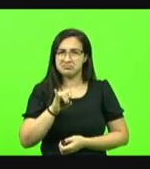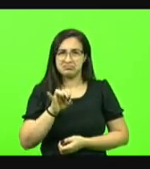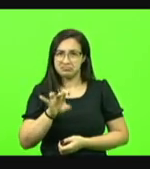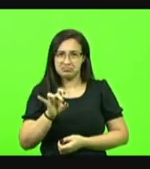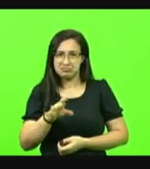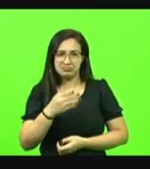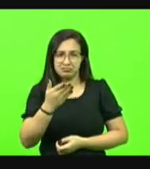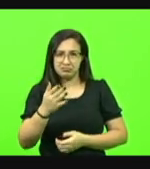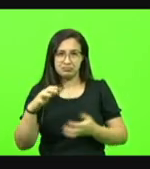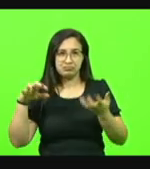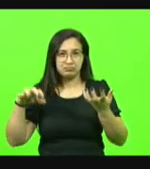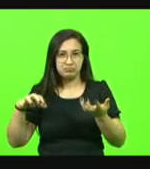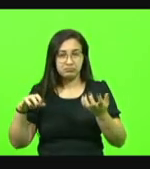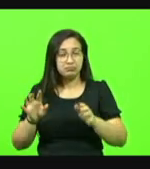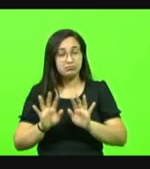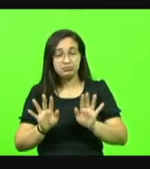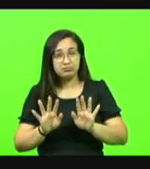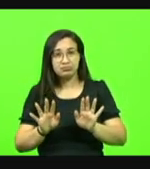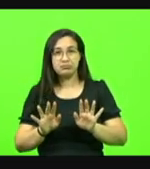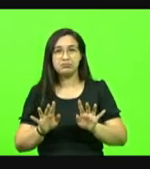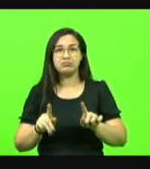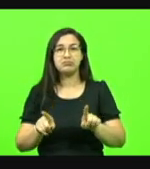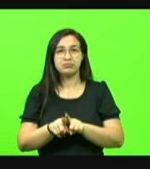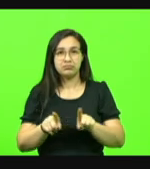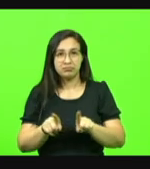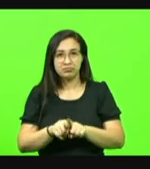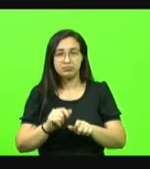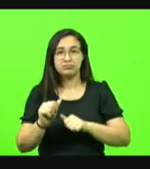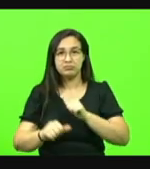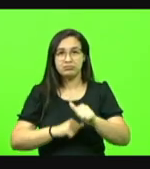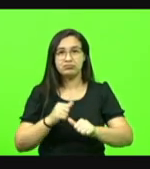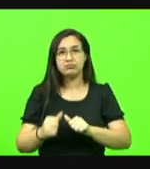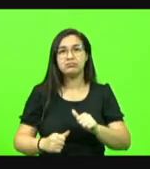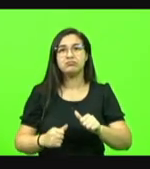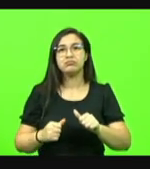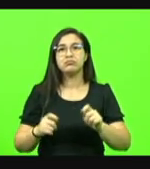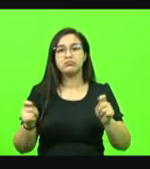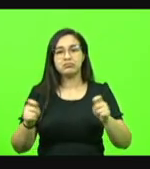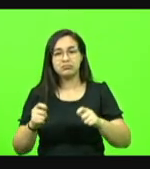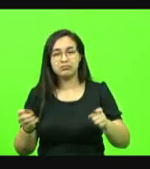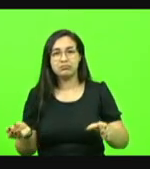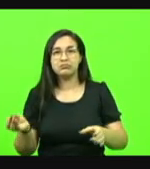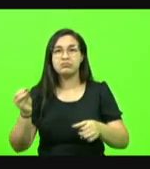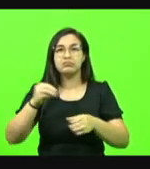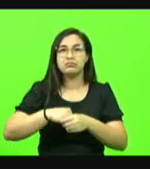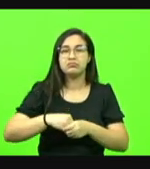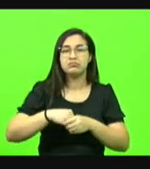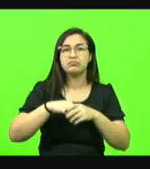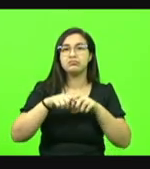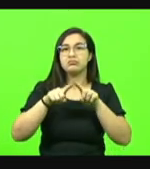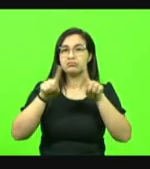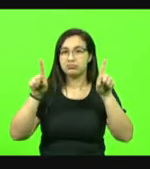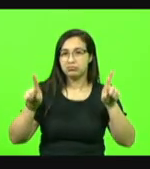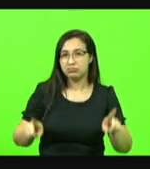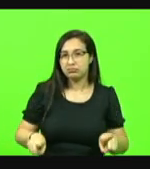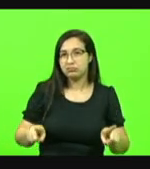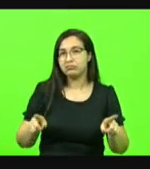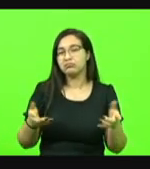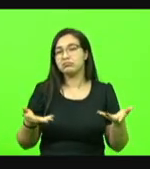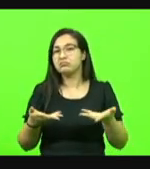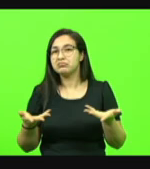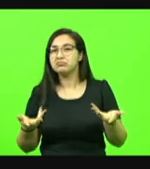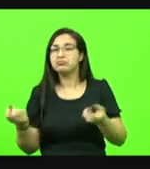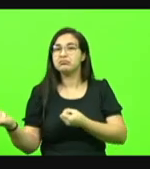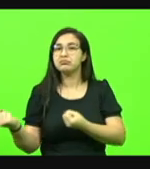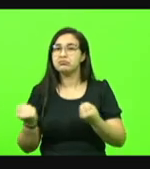Congresso, mas uma reforma abrangente que incluísse realmente os servidores atuais, incluíssem os poderes políticos, o